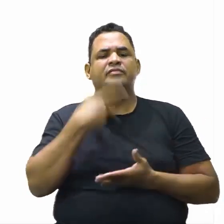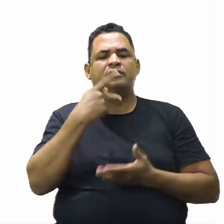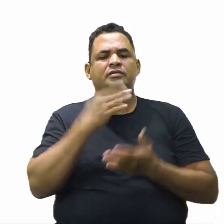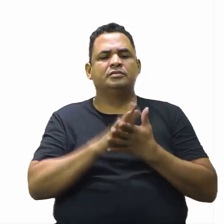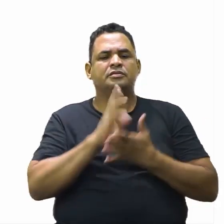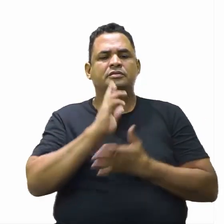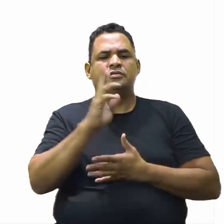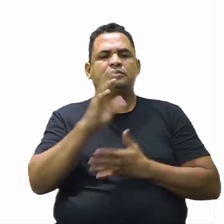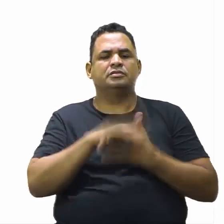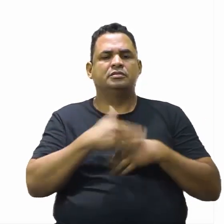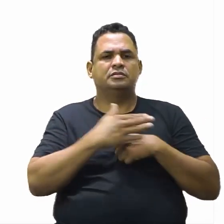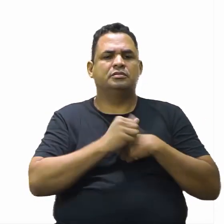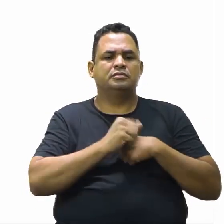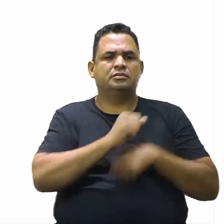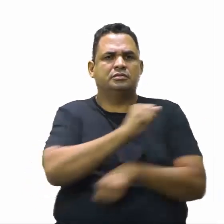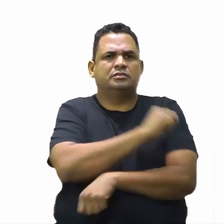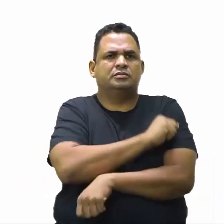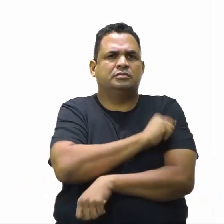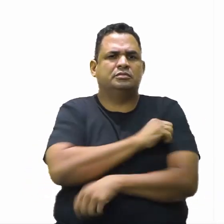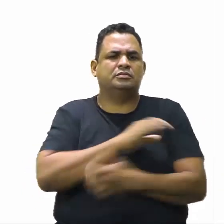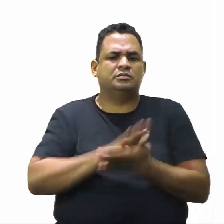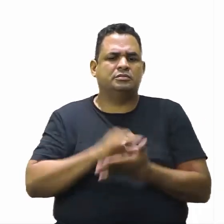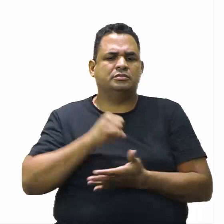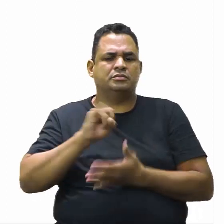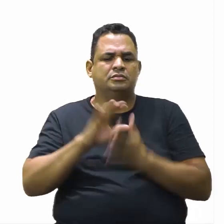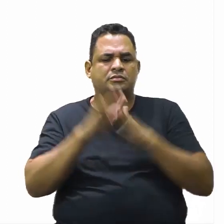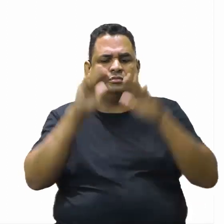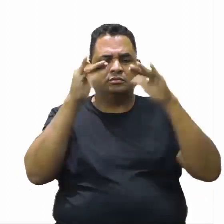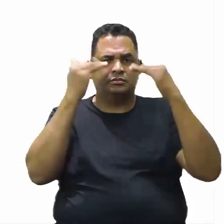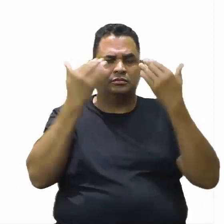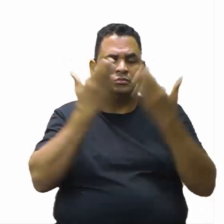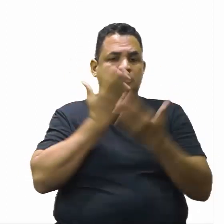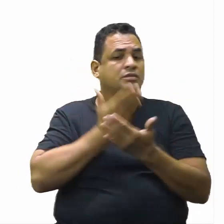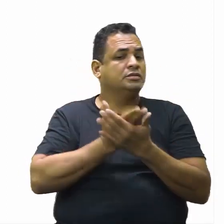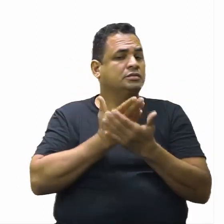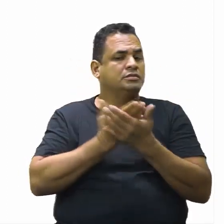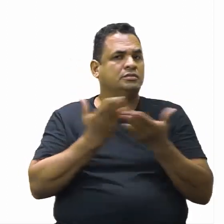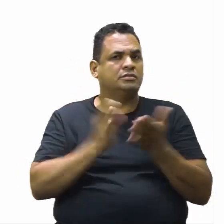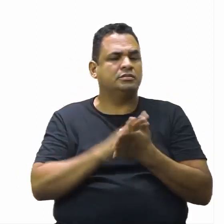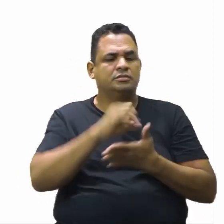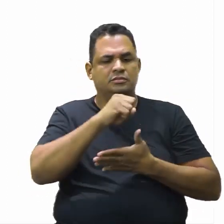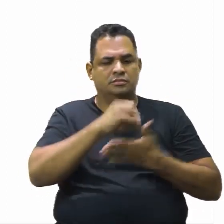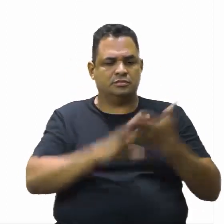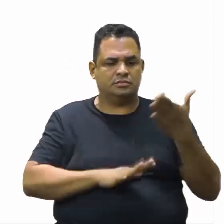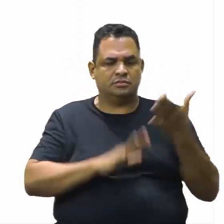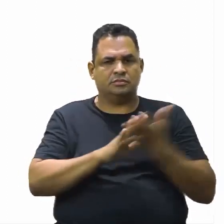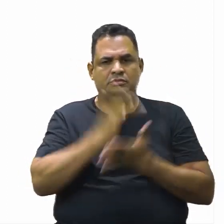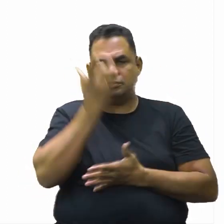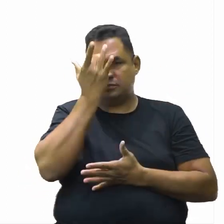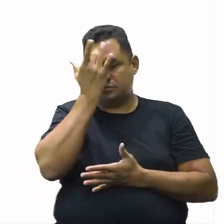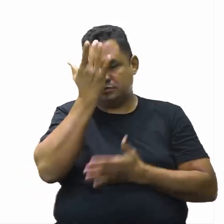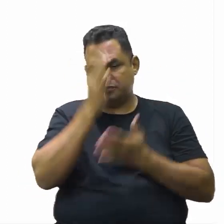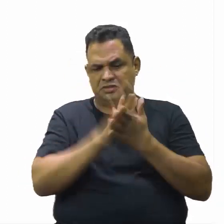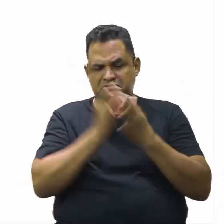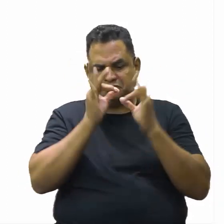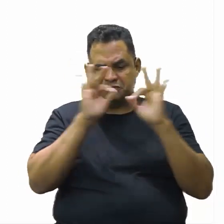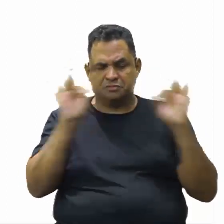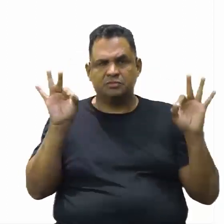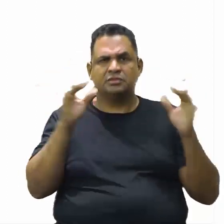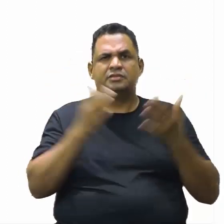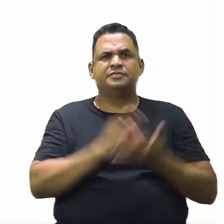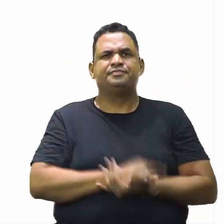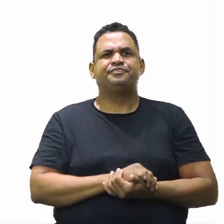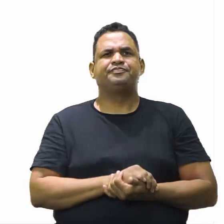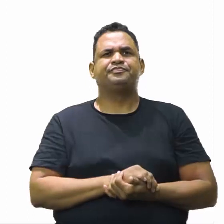resposta do querido aluno, porque se ele ficou ligado na aula, essa questão é muito simples.